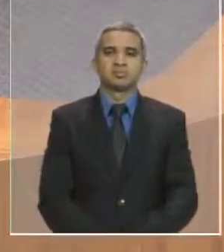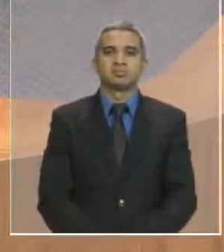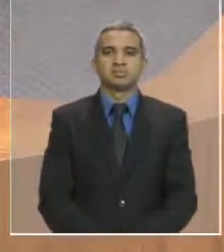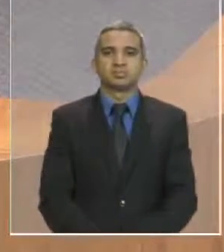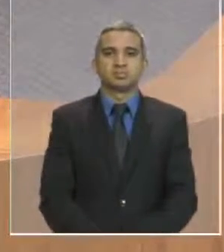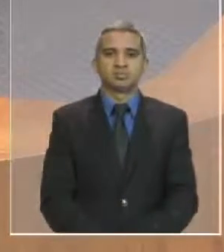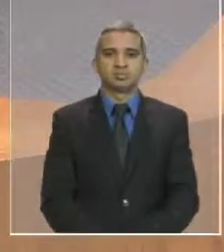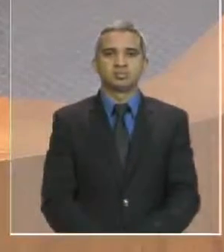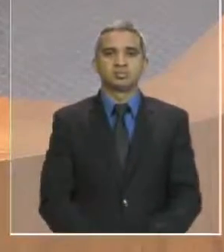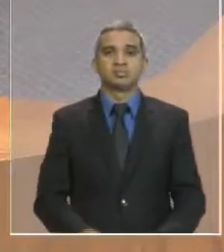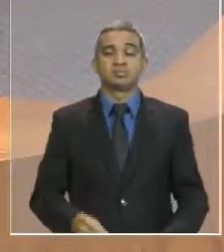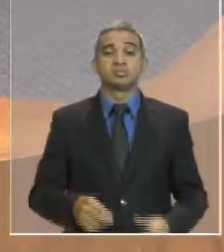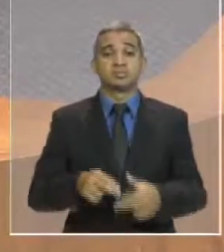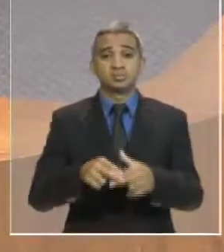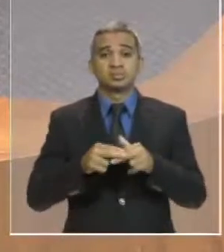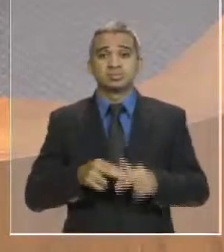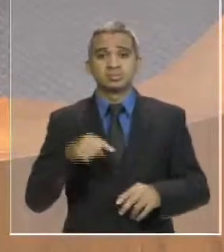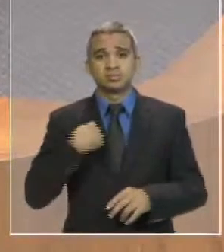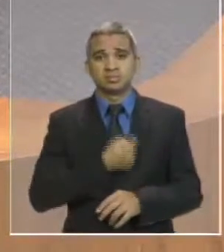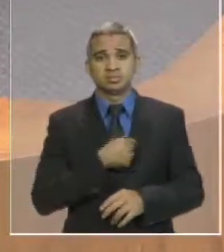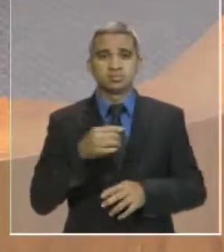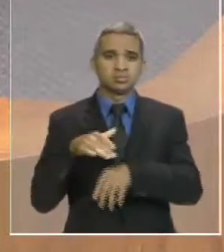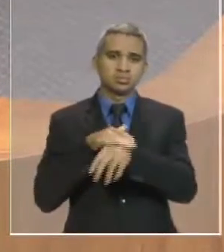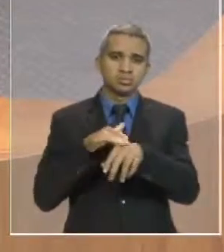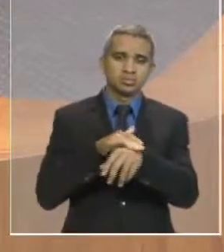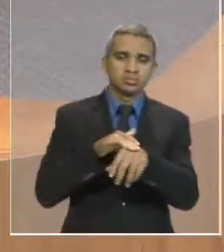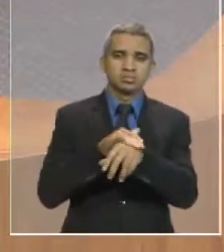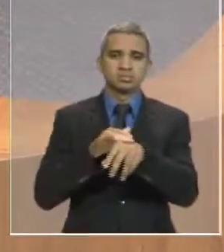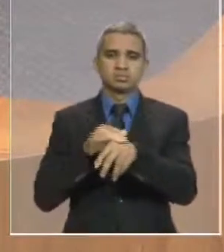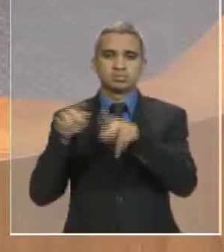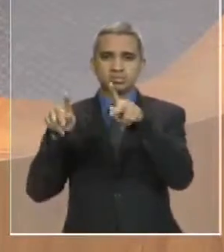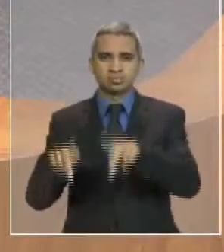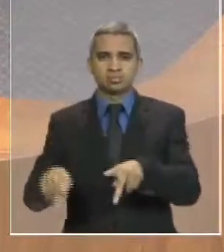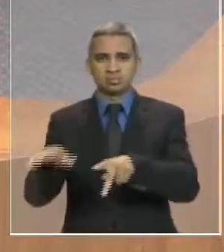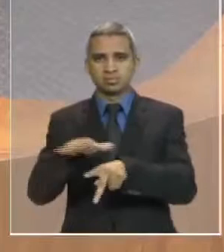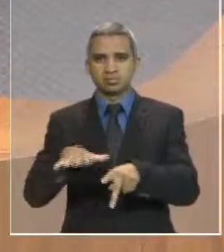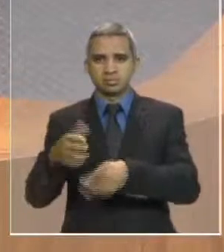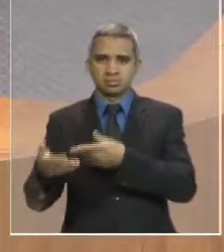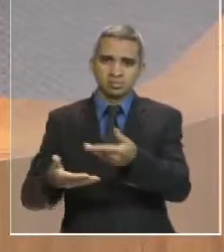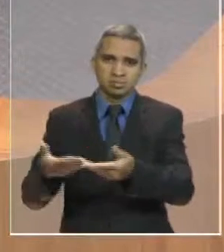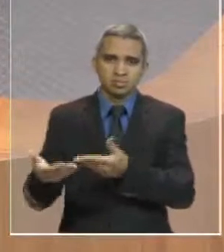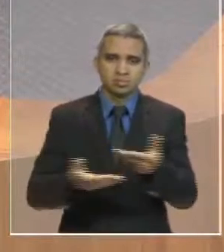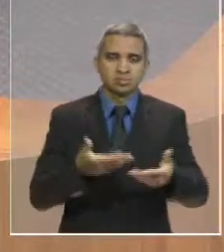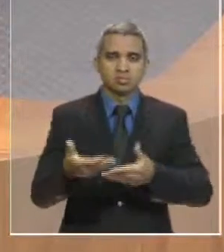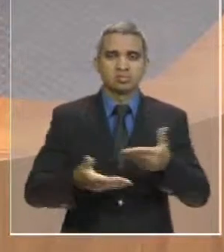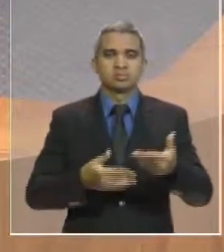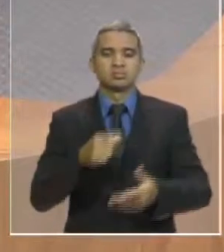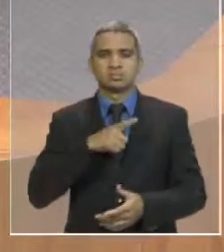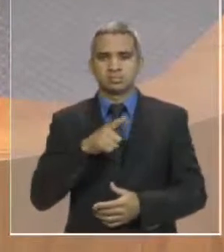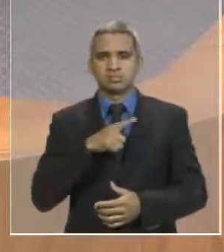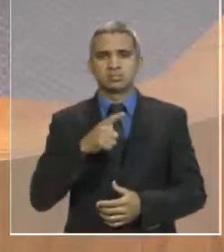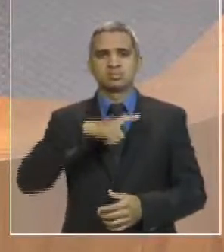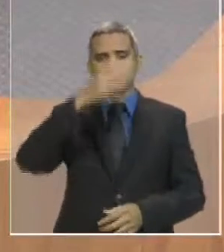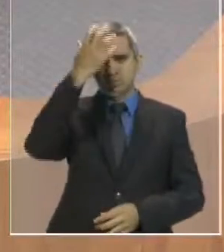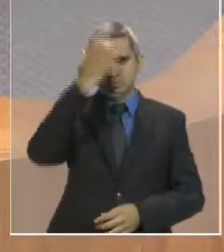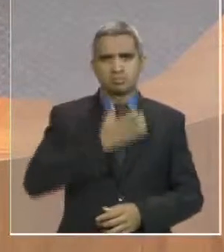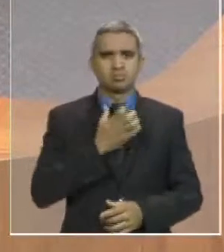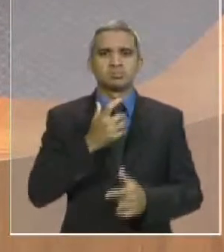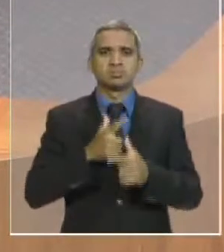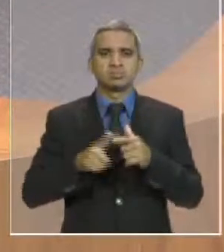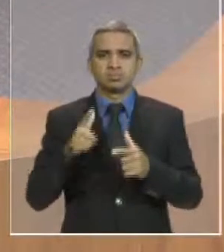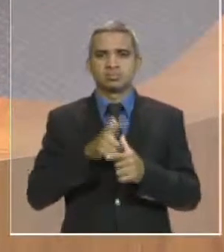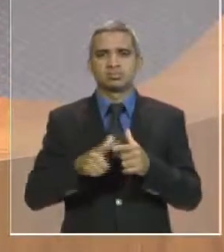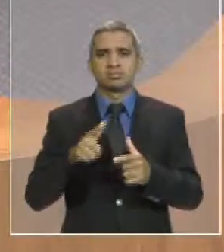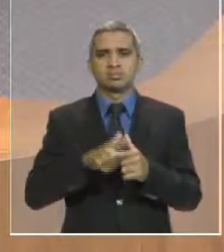naquela pré-candidatura. E conversamos com a população, e ali hoje um problema sério é